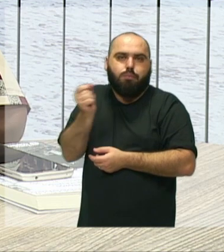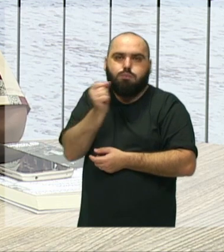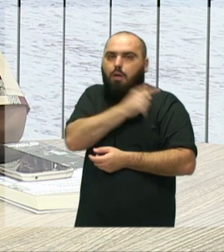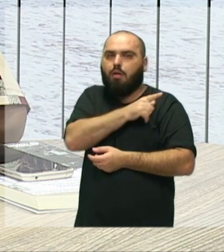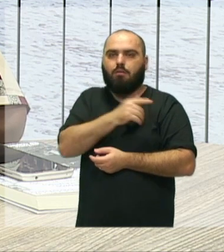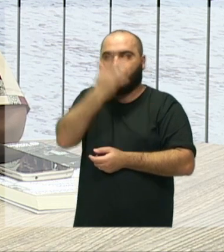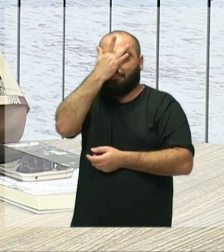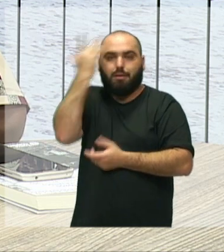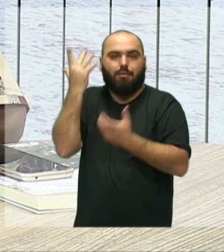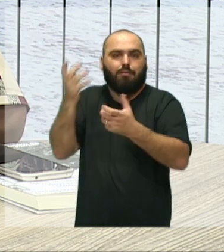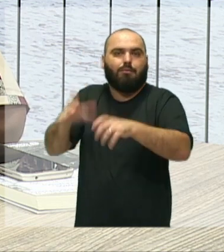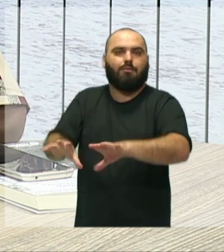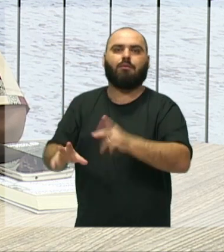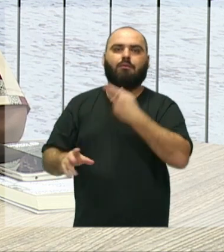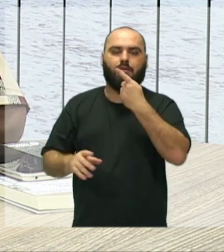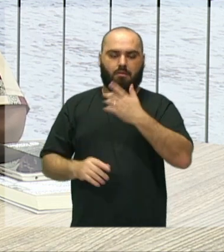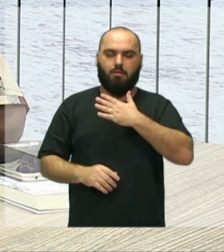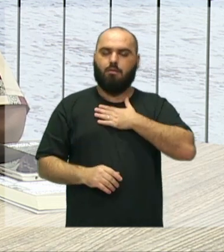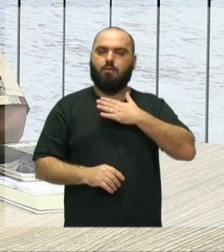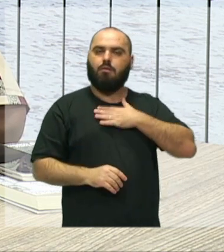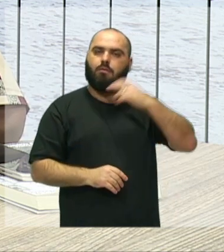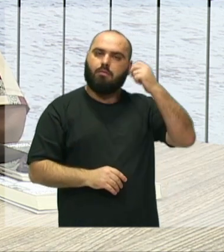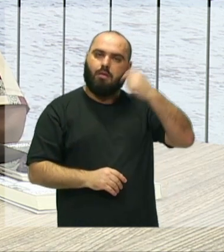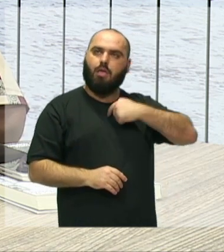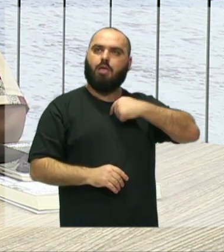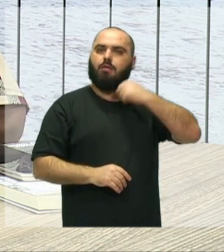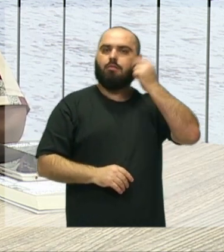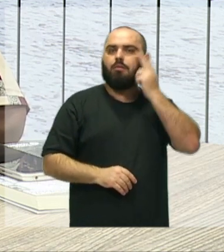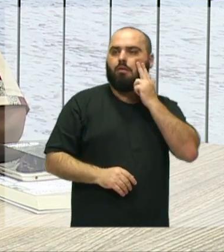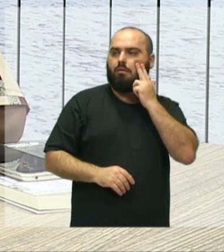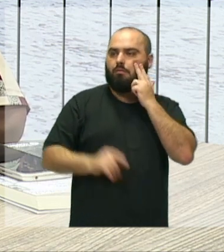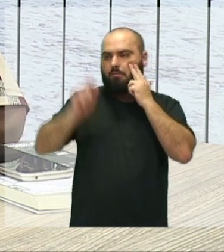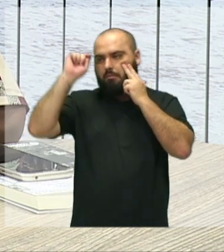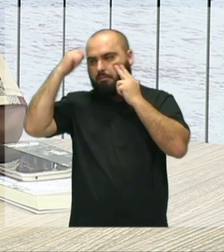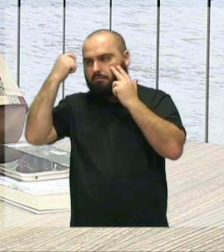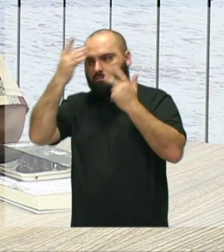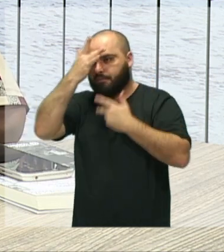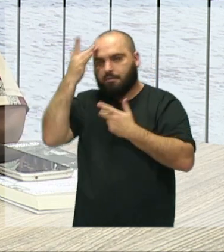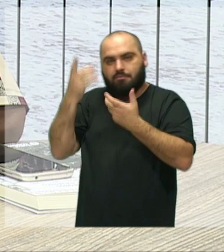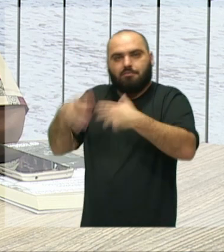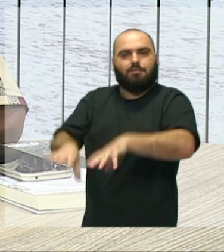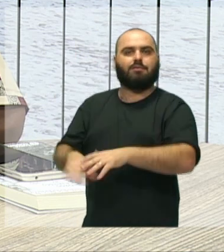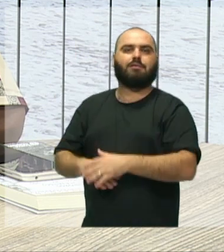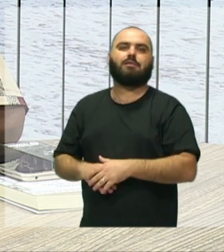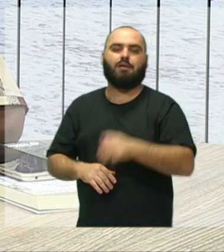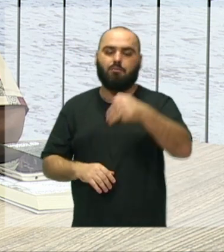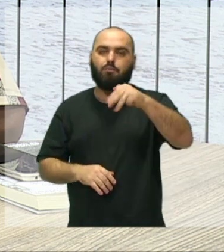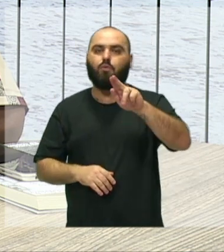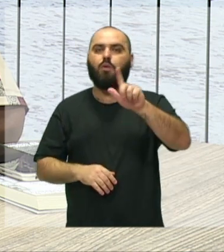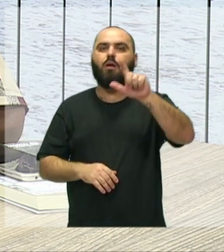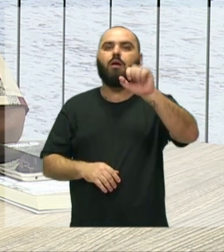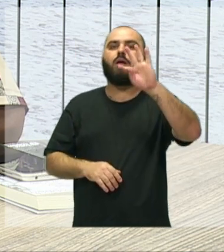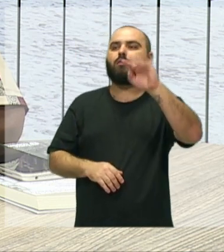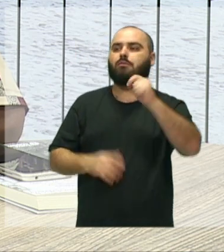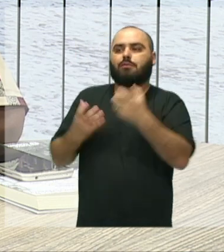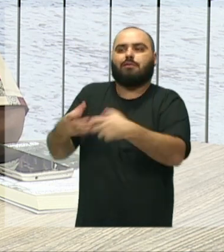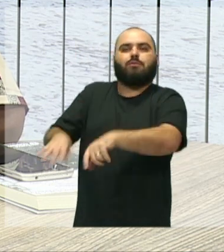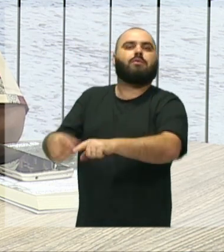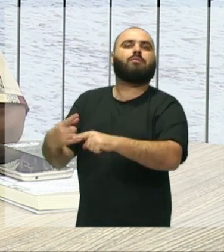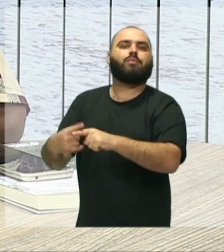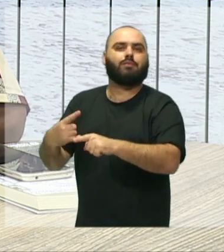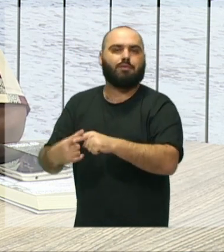identificar como negro, nem como preto, e às vezes como mulato, como pardo, porque estava caracterizando um